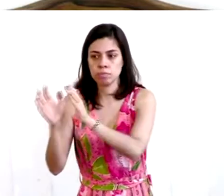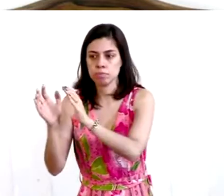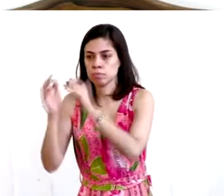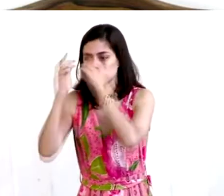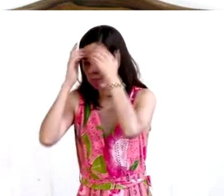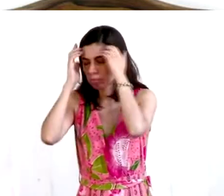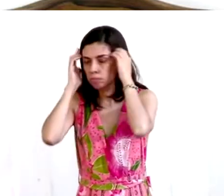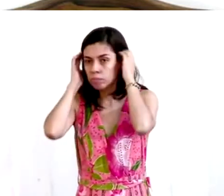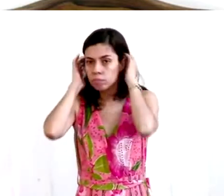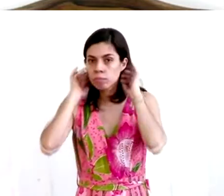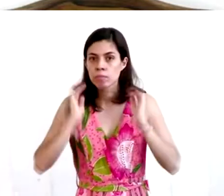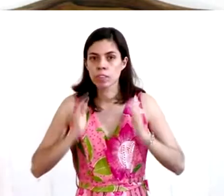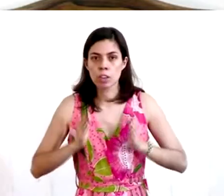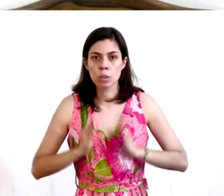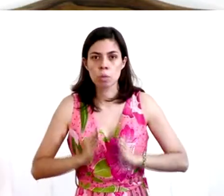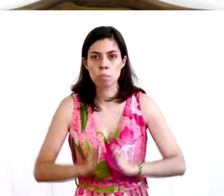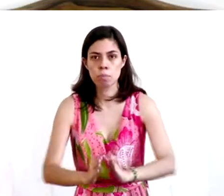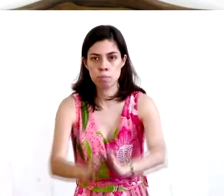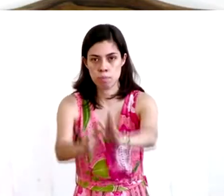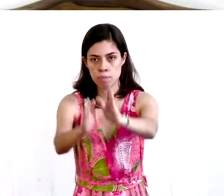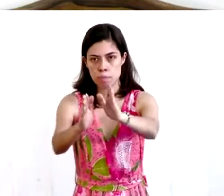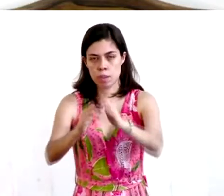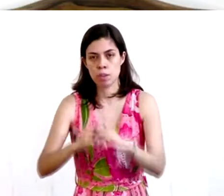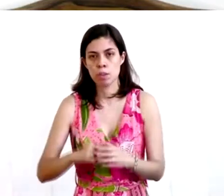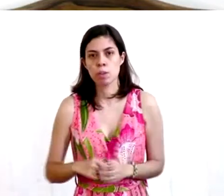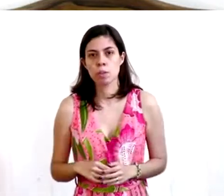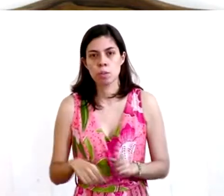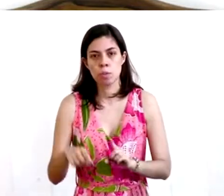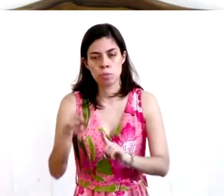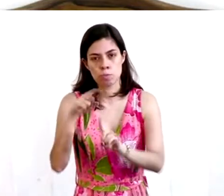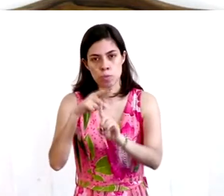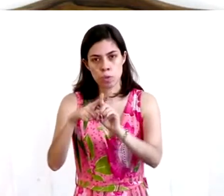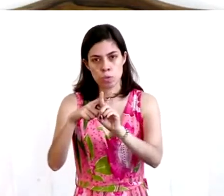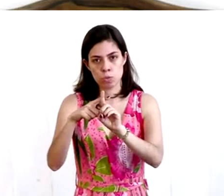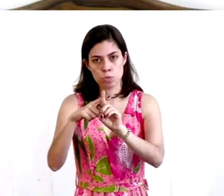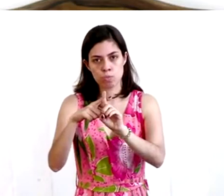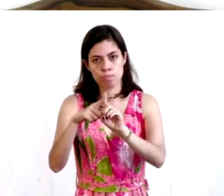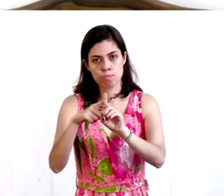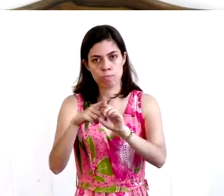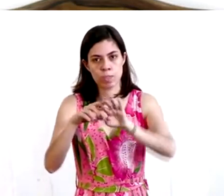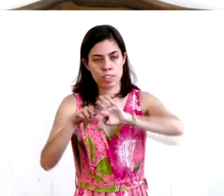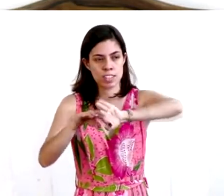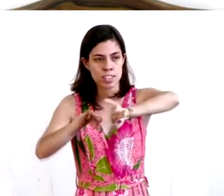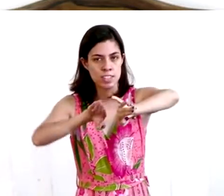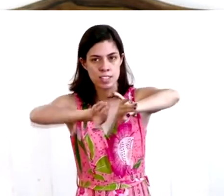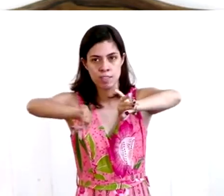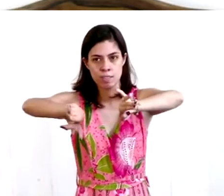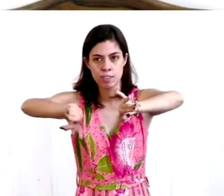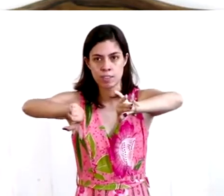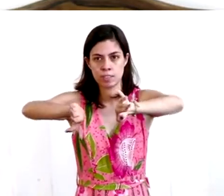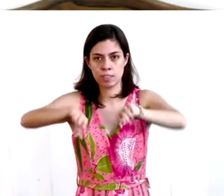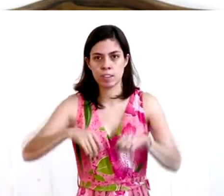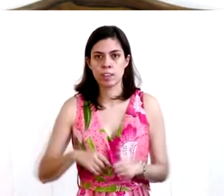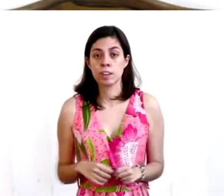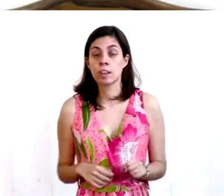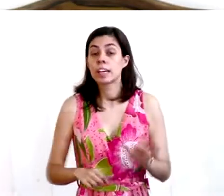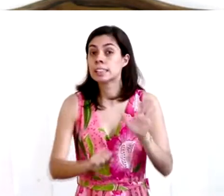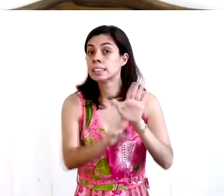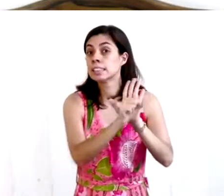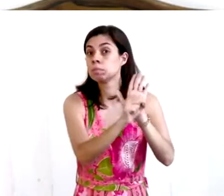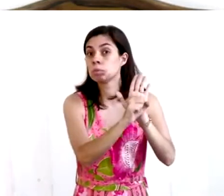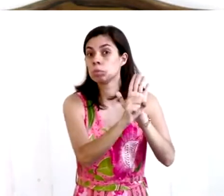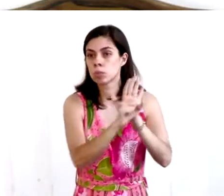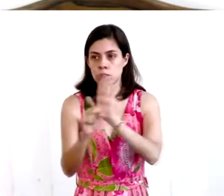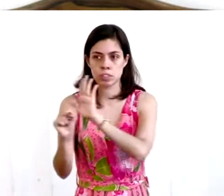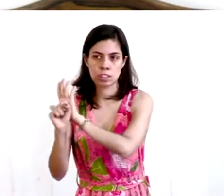montes, com um abismo no meio. Um abismo que o homem que não tem asas não pode voar do pico de uma